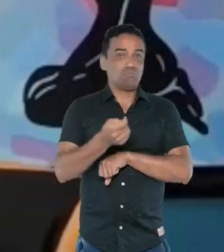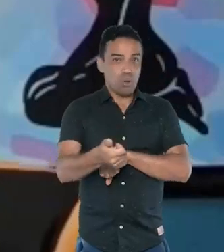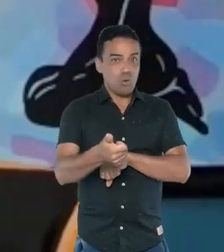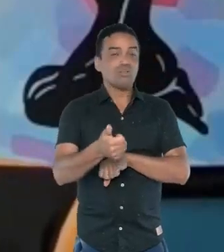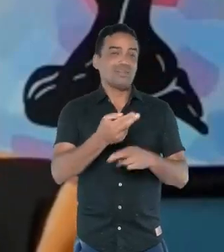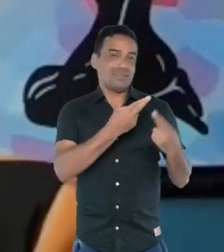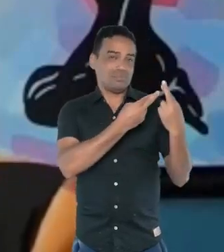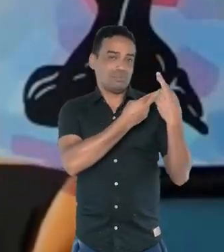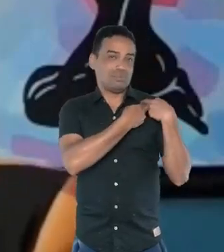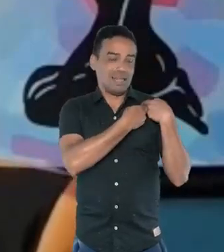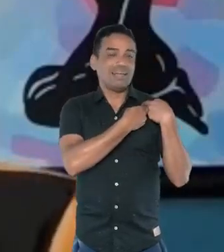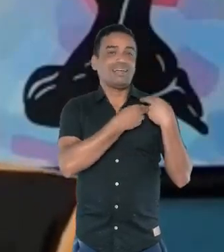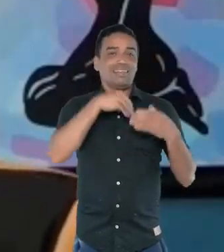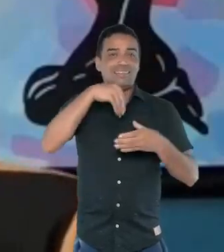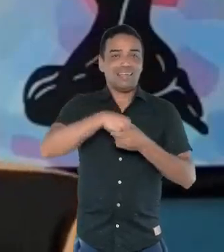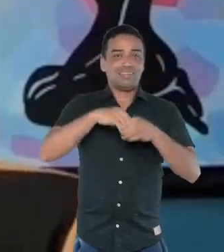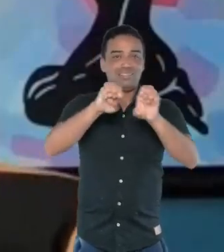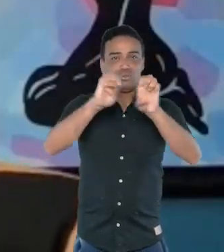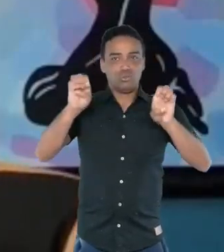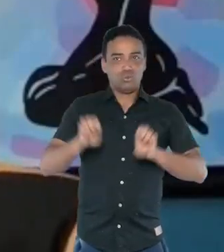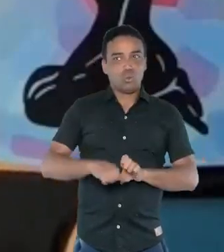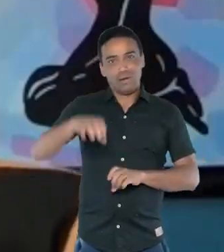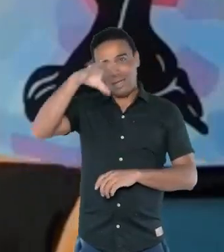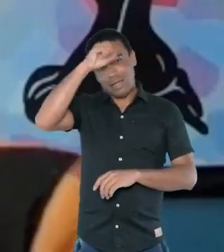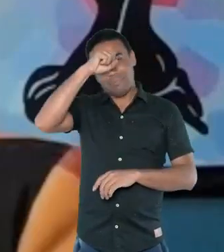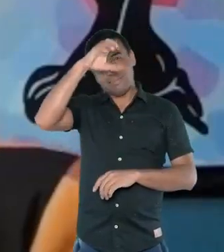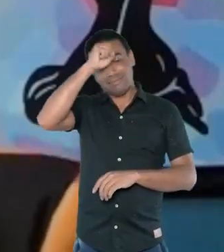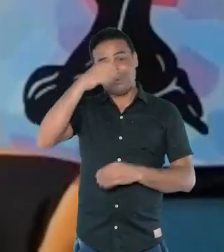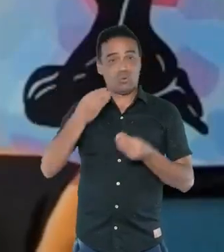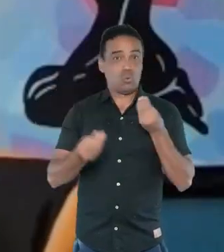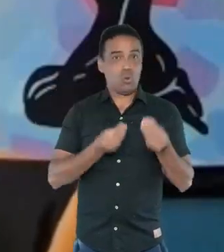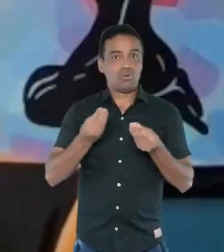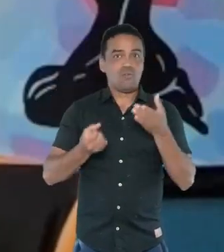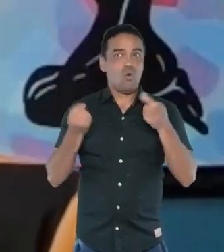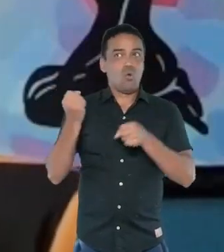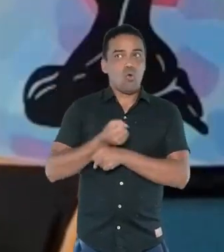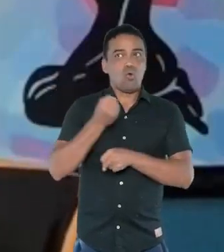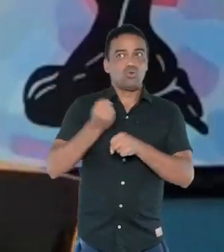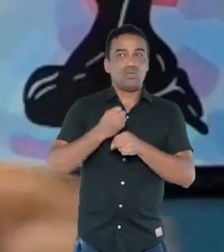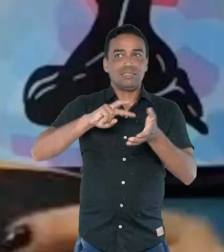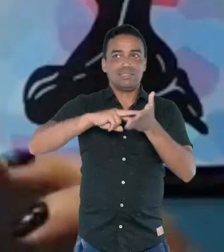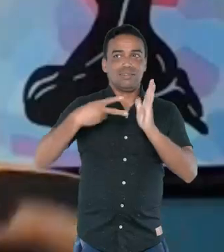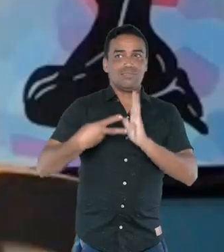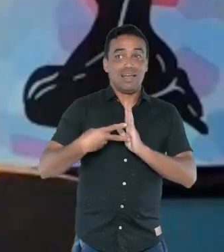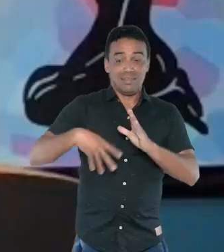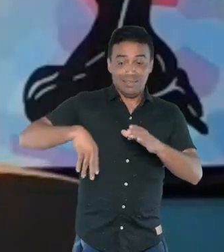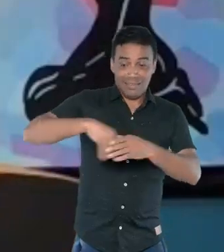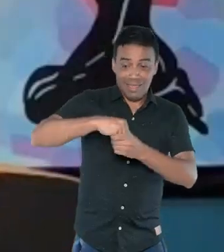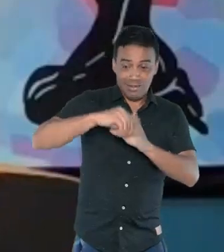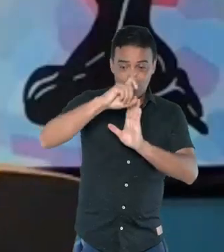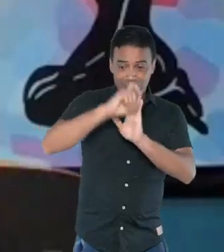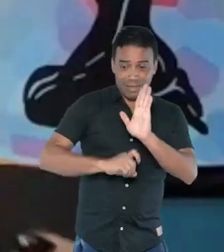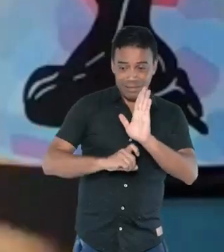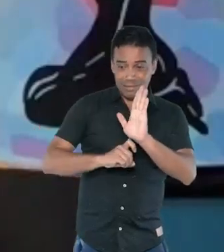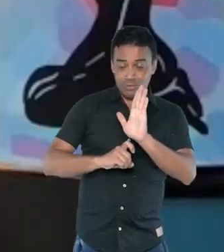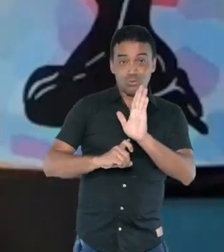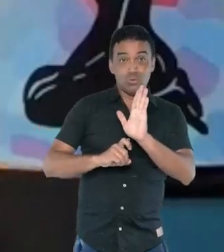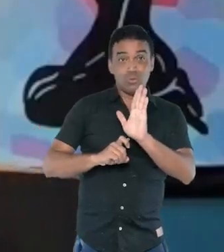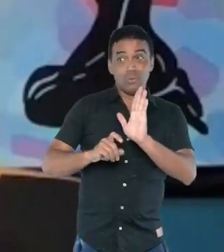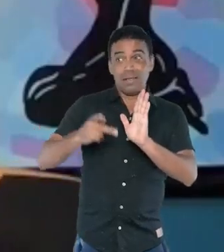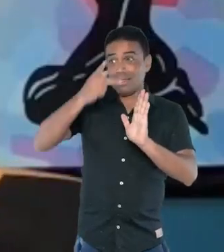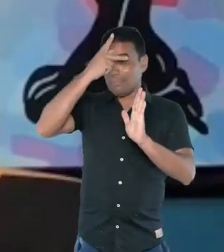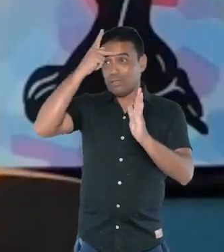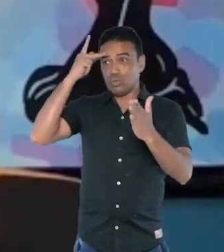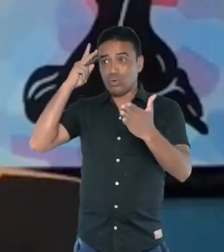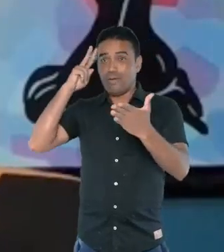desse papel dentro do design de aprendizagem, por exemplo. Como que eu vou construir sentido a partir daquele texto ali, para que